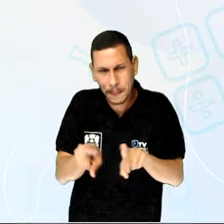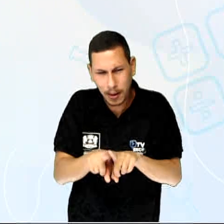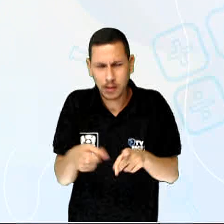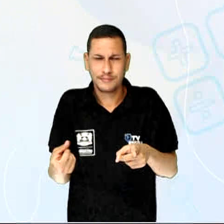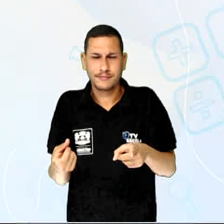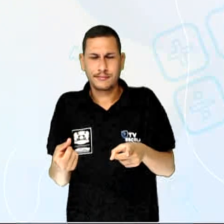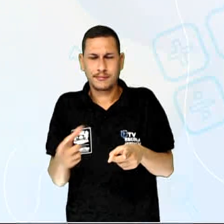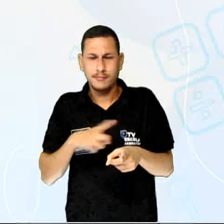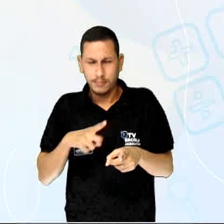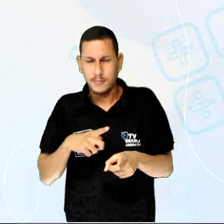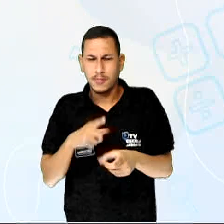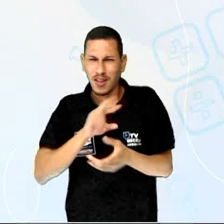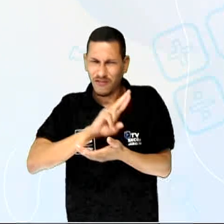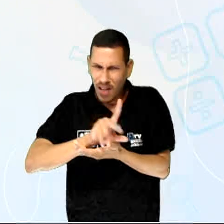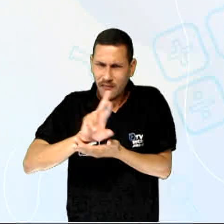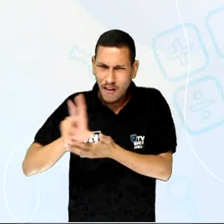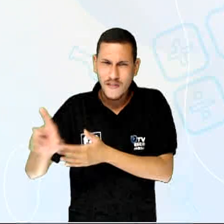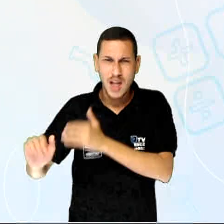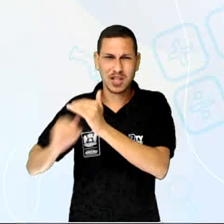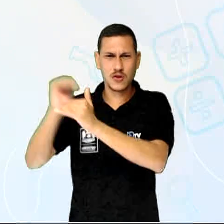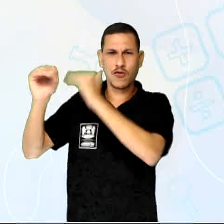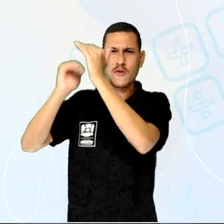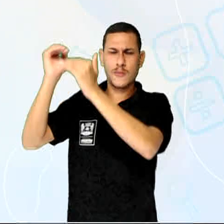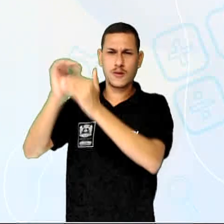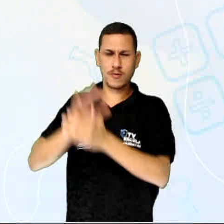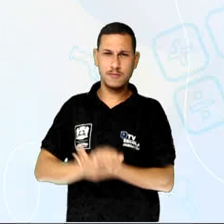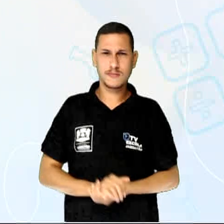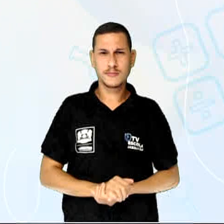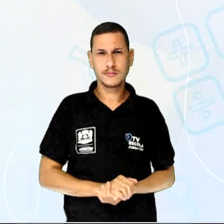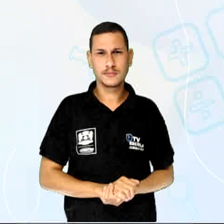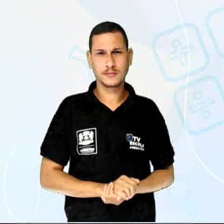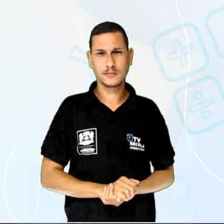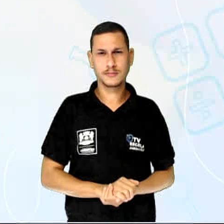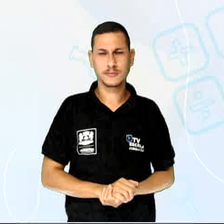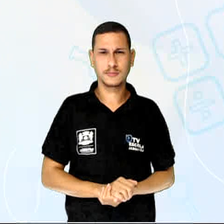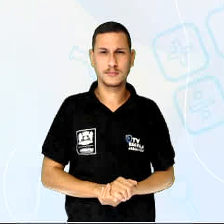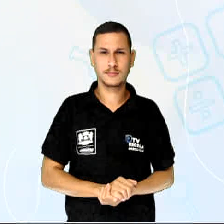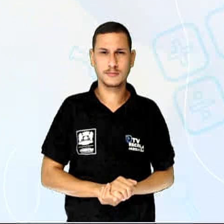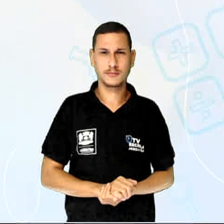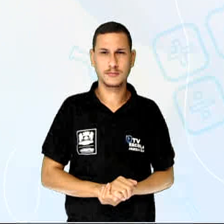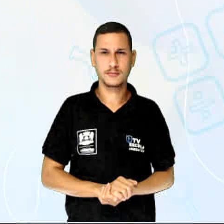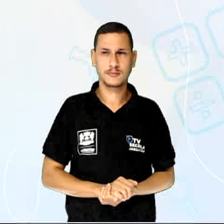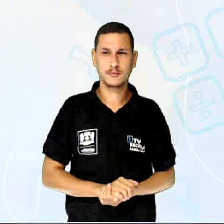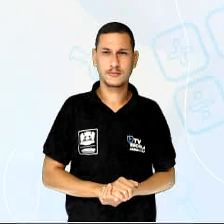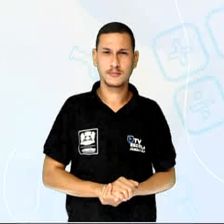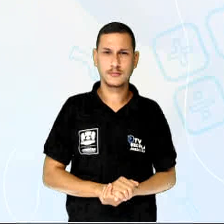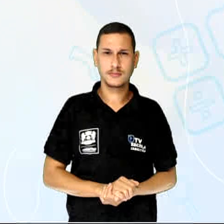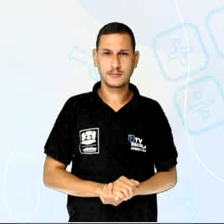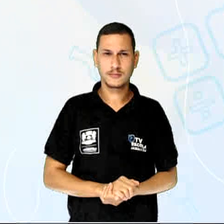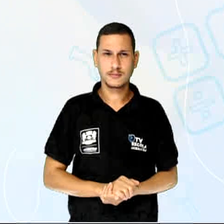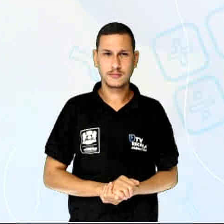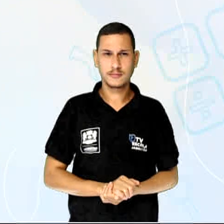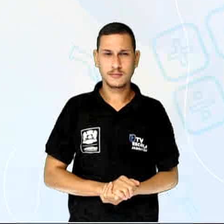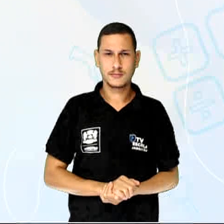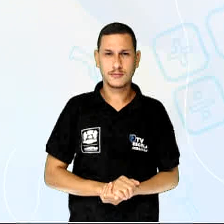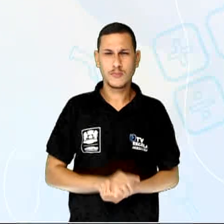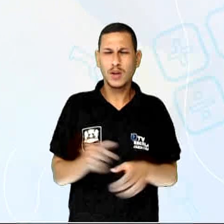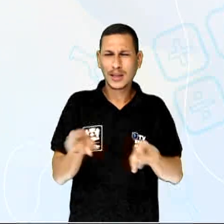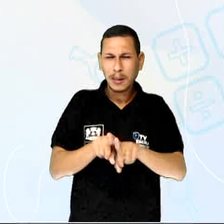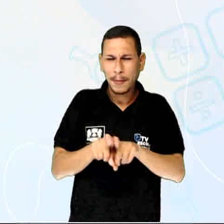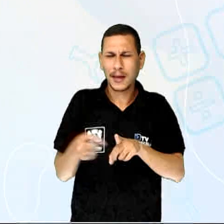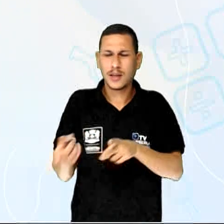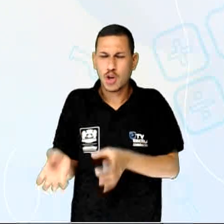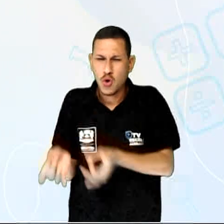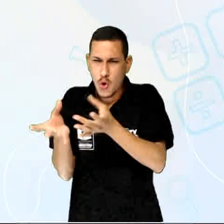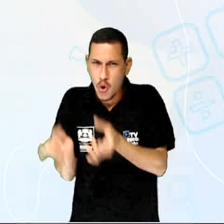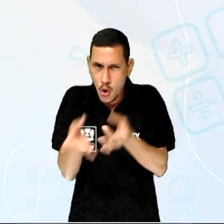toda essa cadeia extrativista muito forte. Vamos ter também a questão comercial.